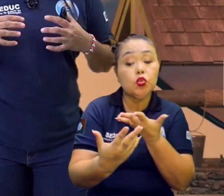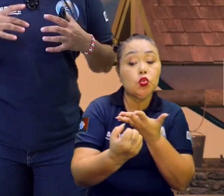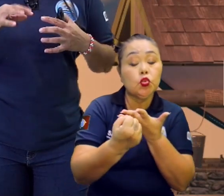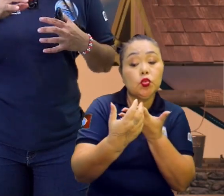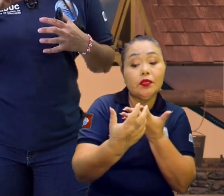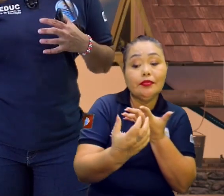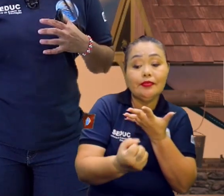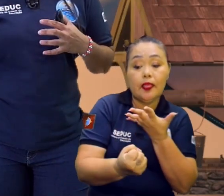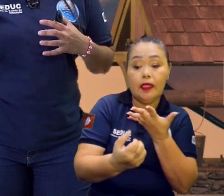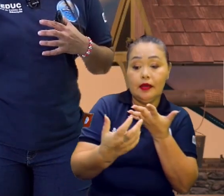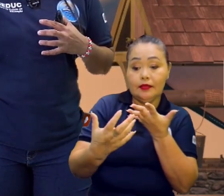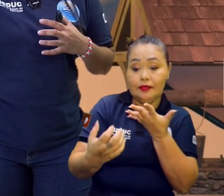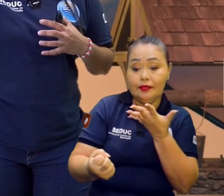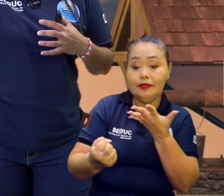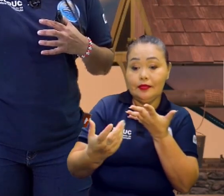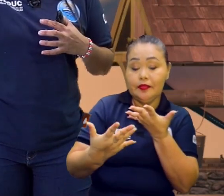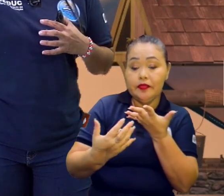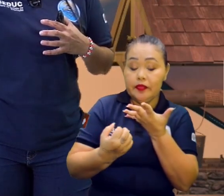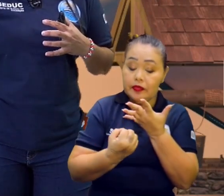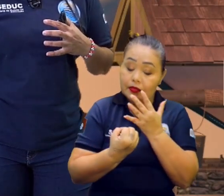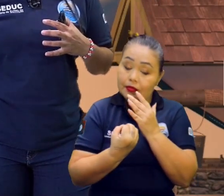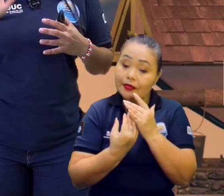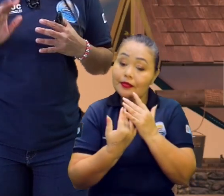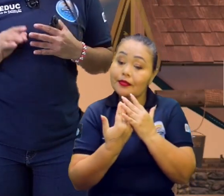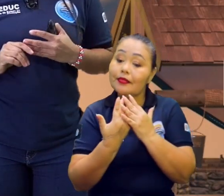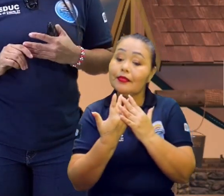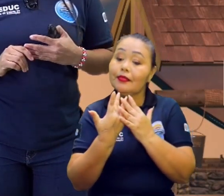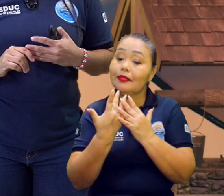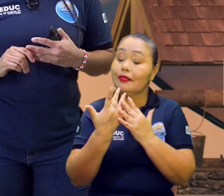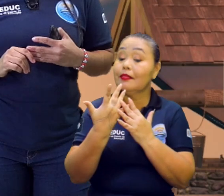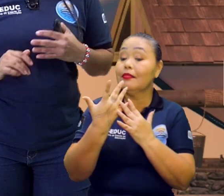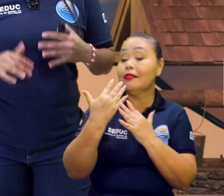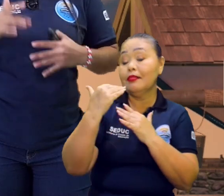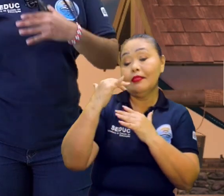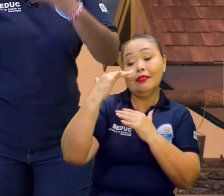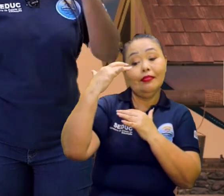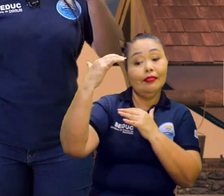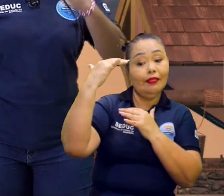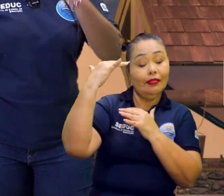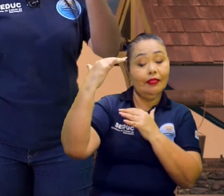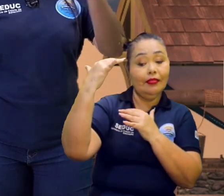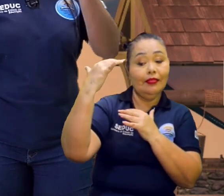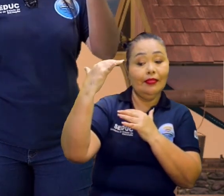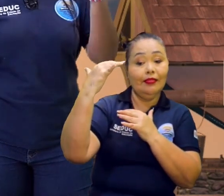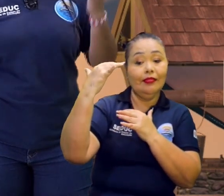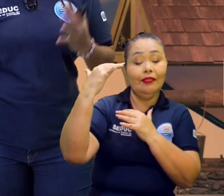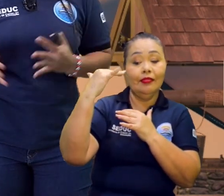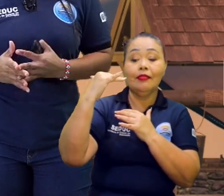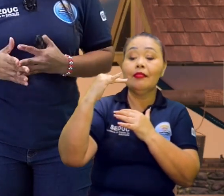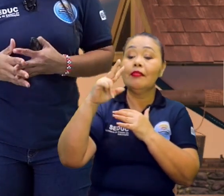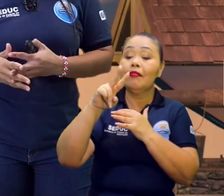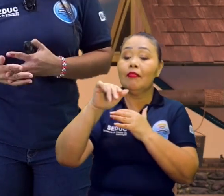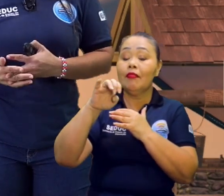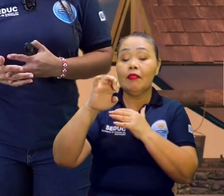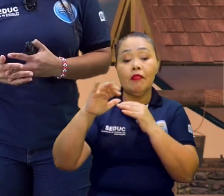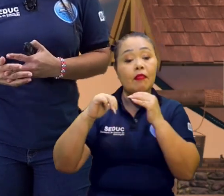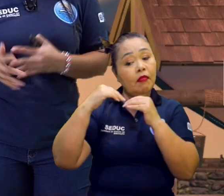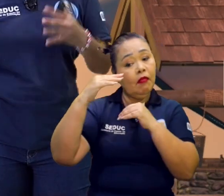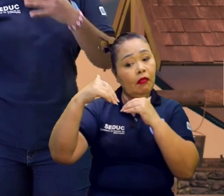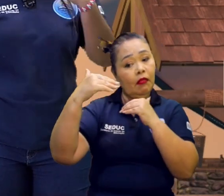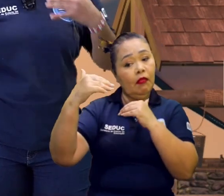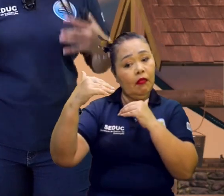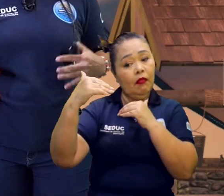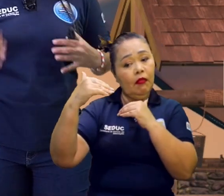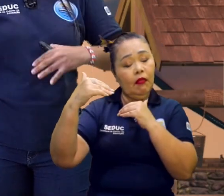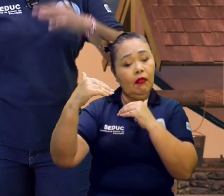nutrientes e conduzindo eles até o vegetal, para o processo aí que a gente sabe, o processo